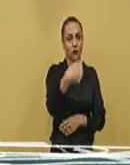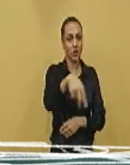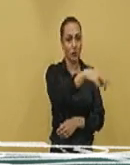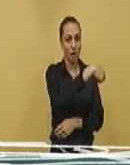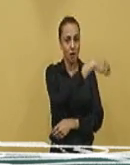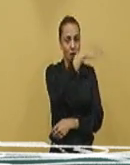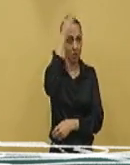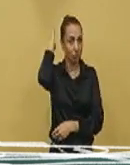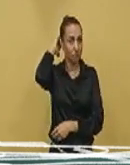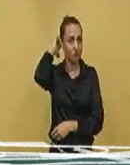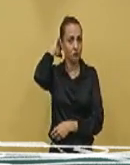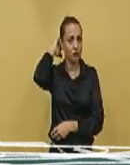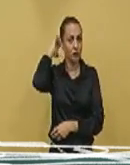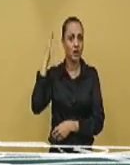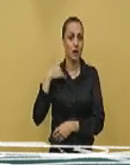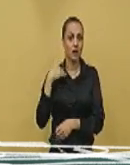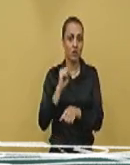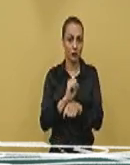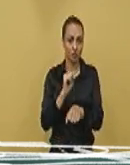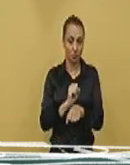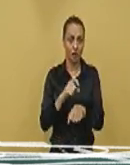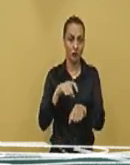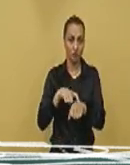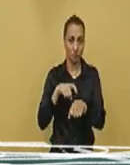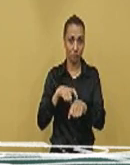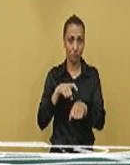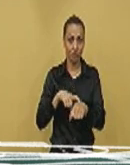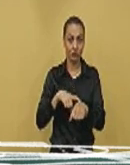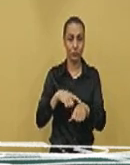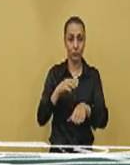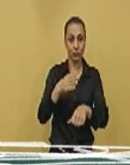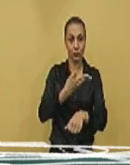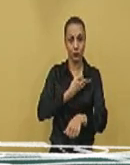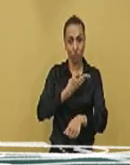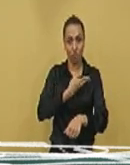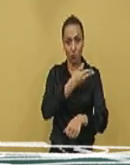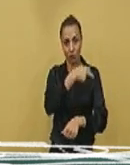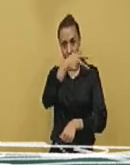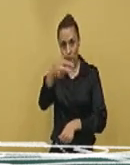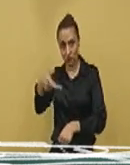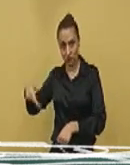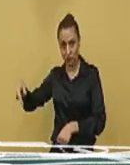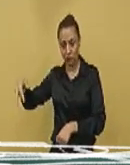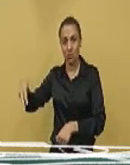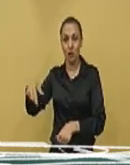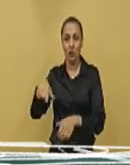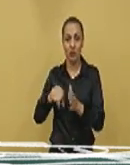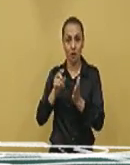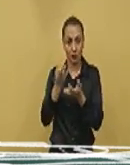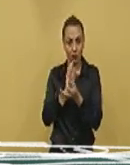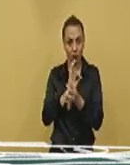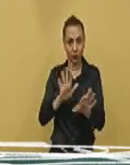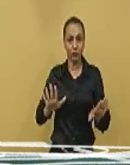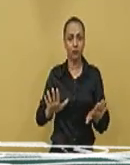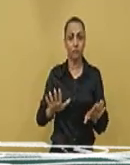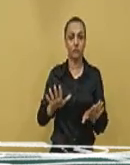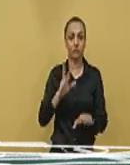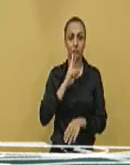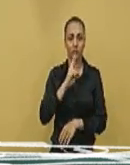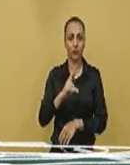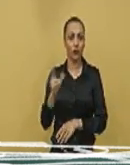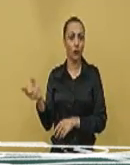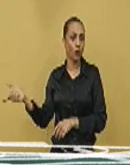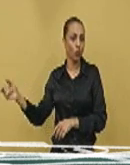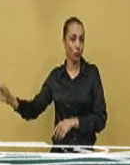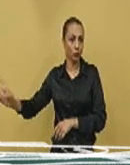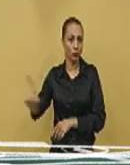mim. Ficassem de prontidão para quando um colega sair e o candidato tiver terminado sua resposta, o próximo colega